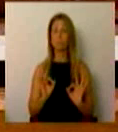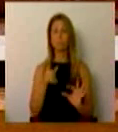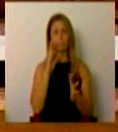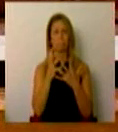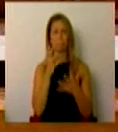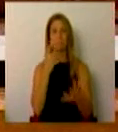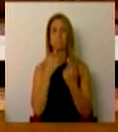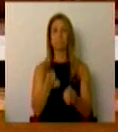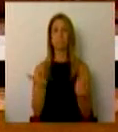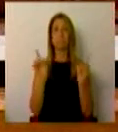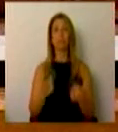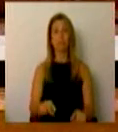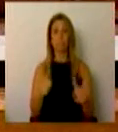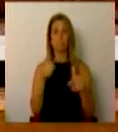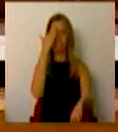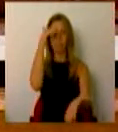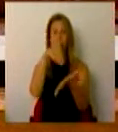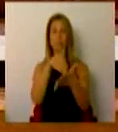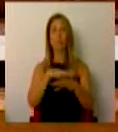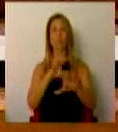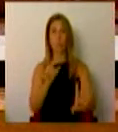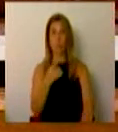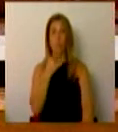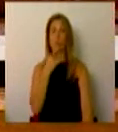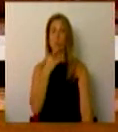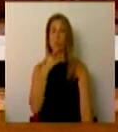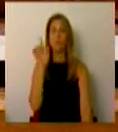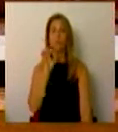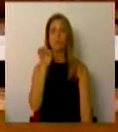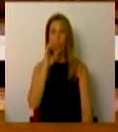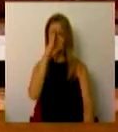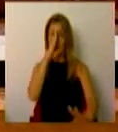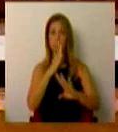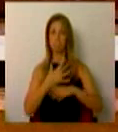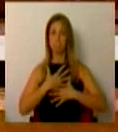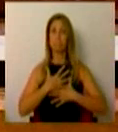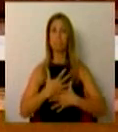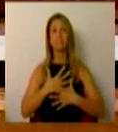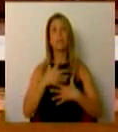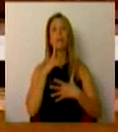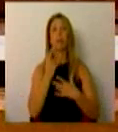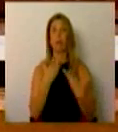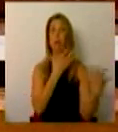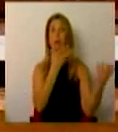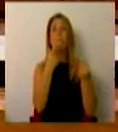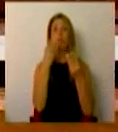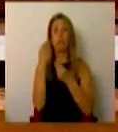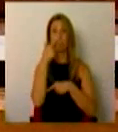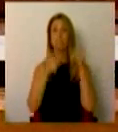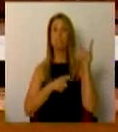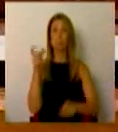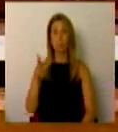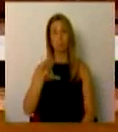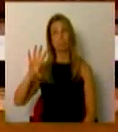vez mais os bons resultados da enorme e valiosa dedicação que muita gente em todo o país continuamente consagra à